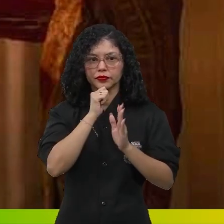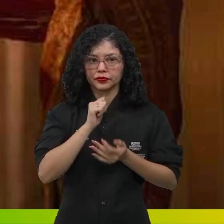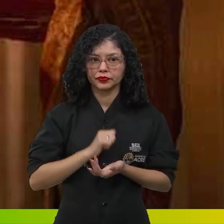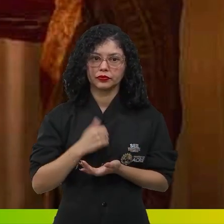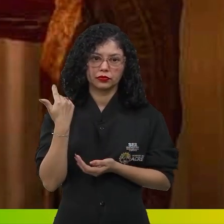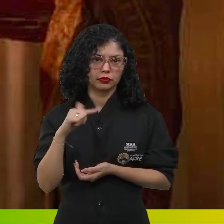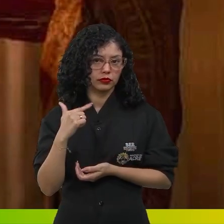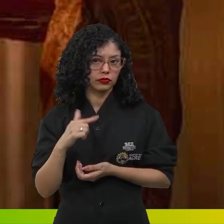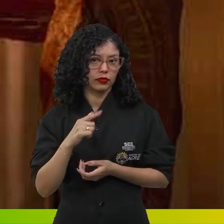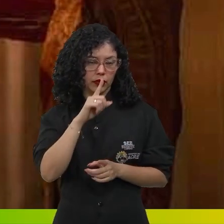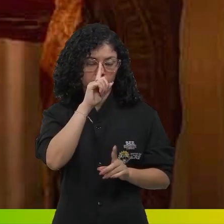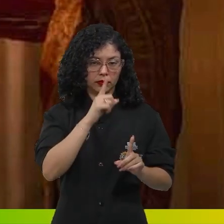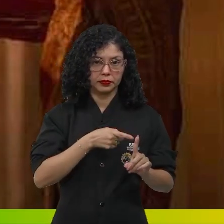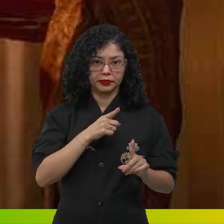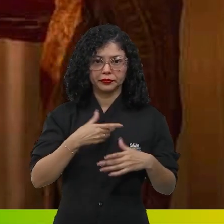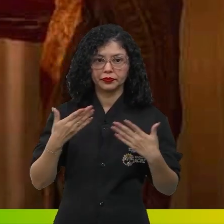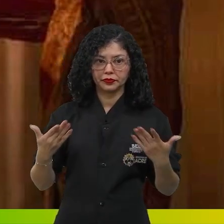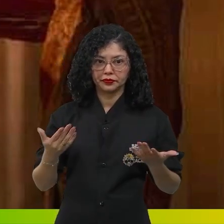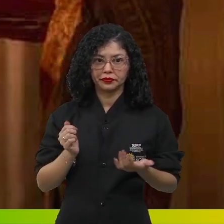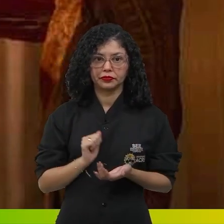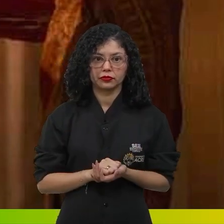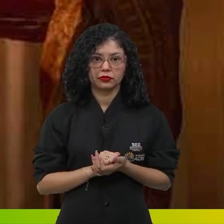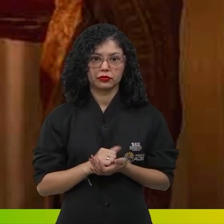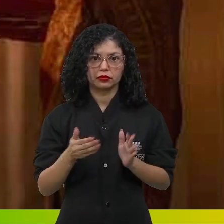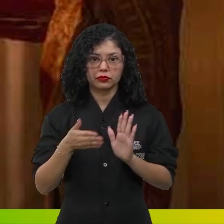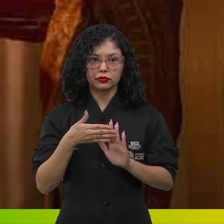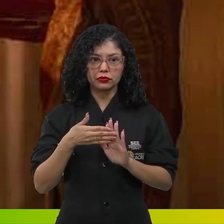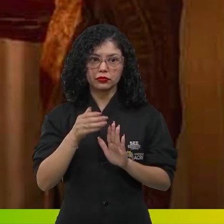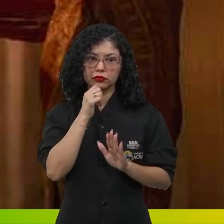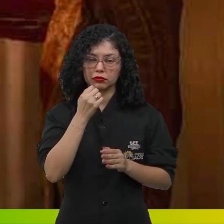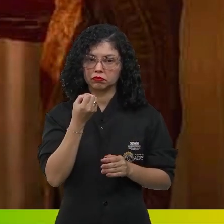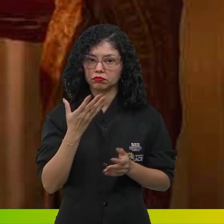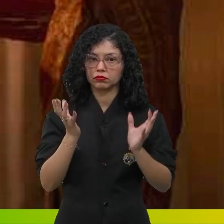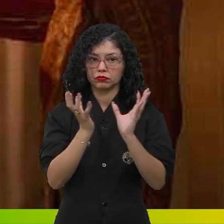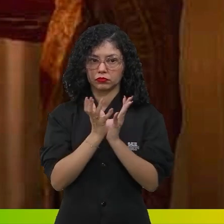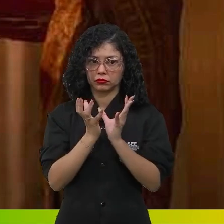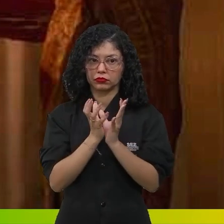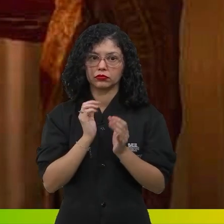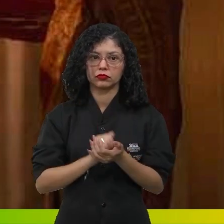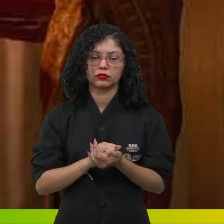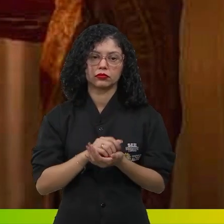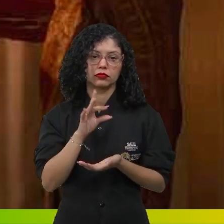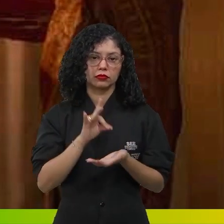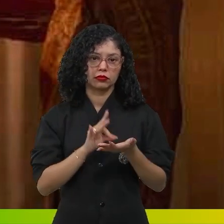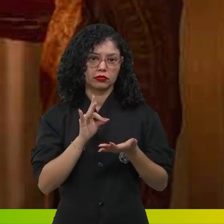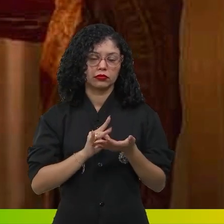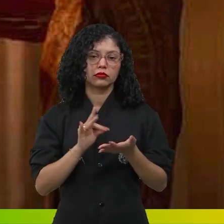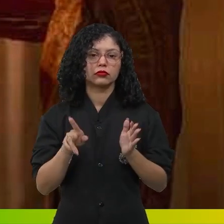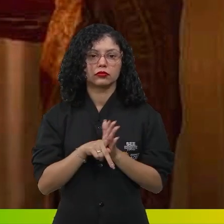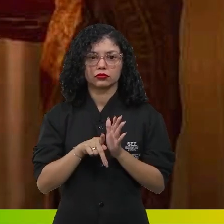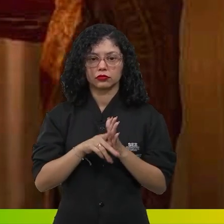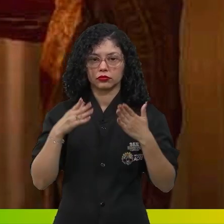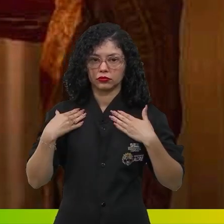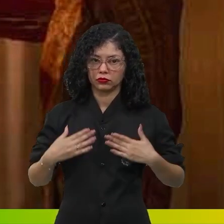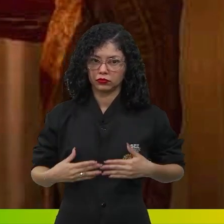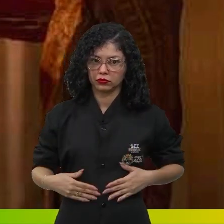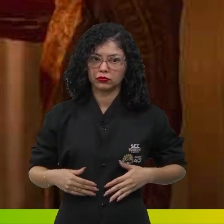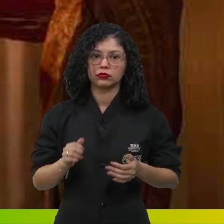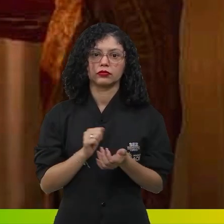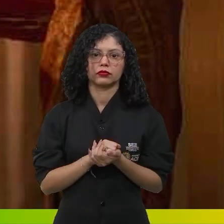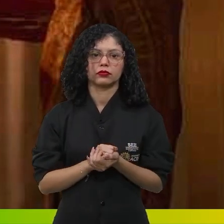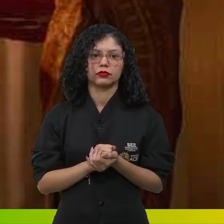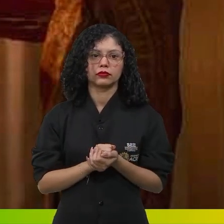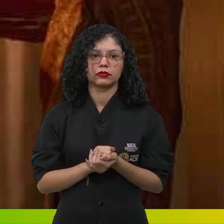suas identidades sem medo de julgamento, promovendo assim um bem-estar coletivo. A verdadeira maturidade